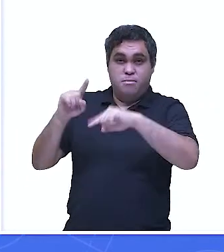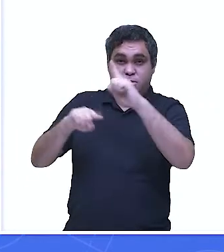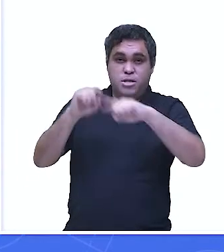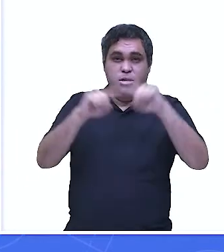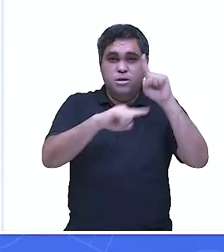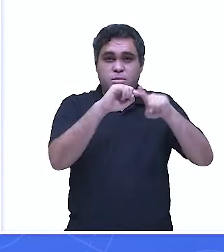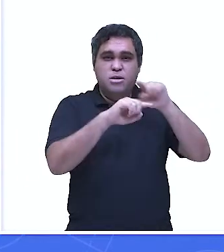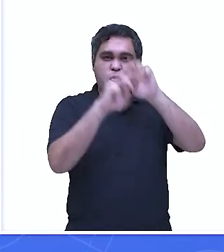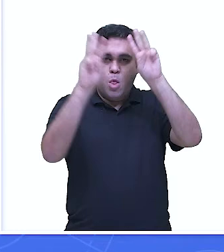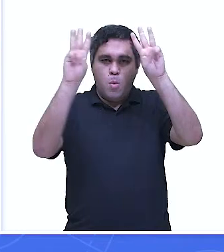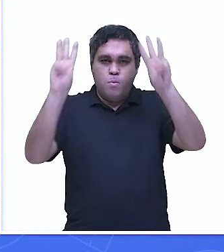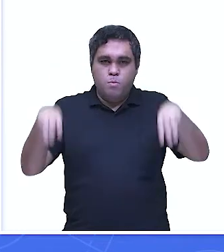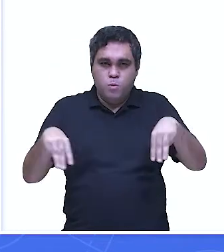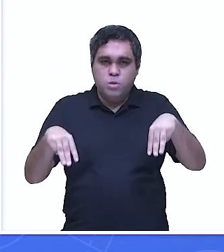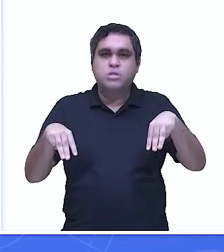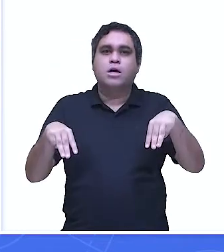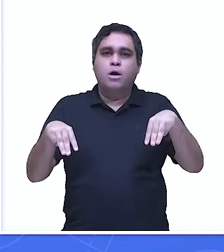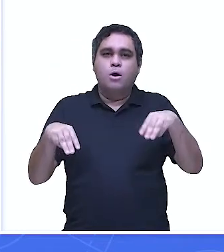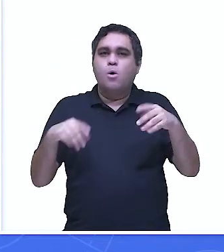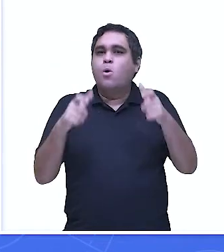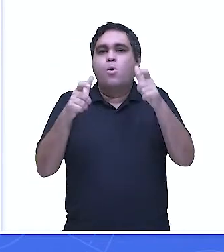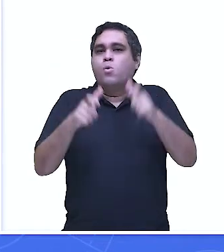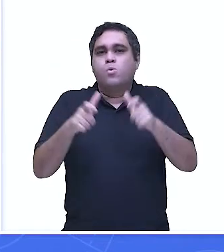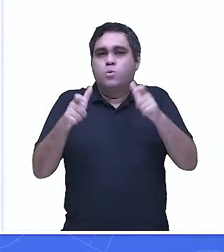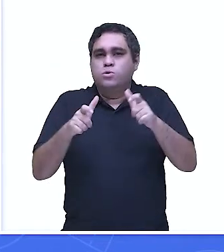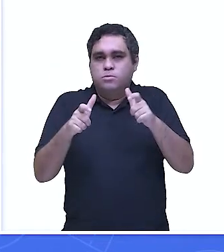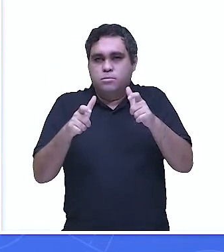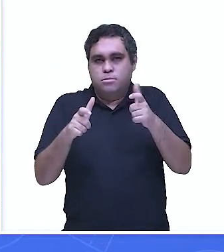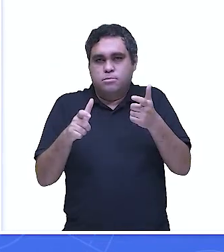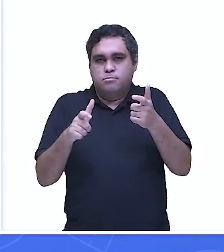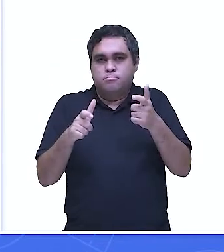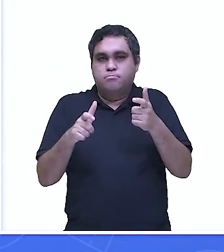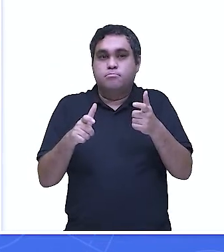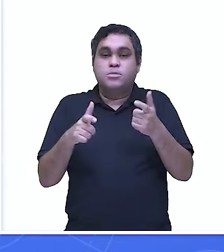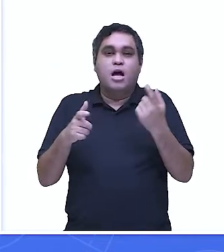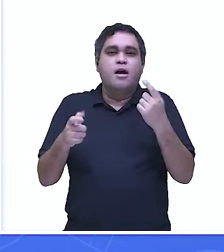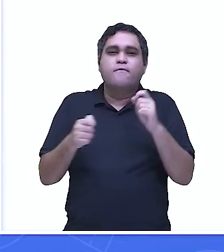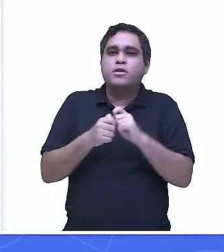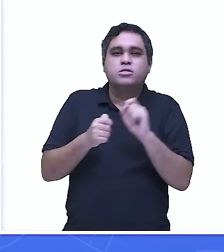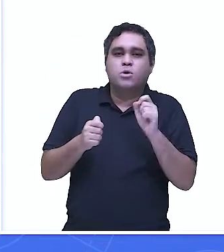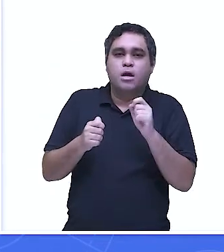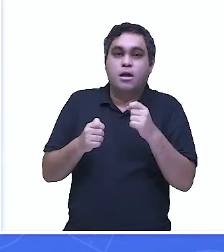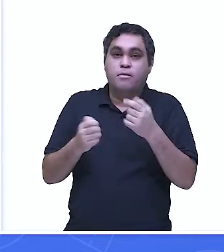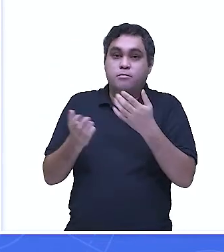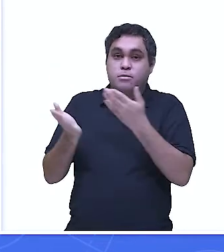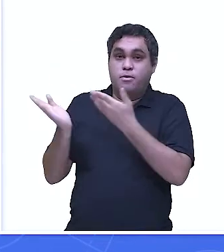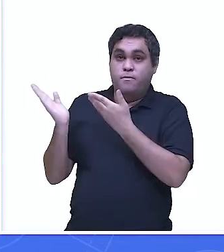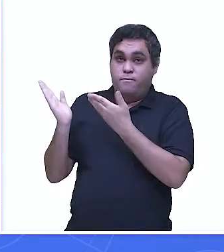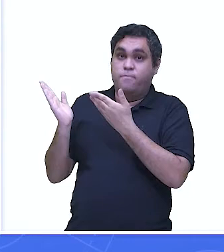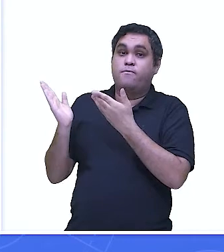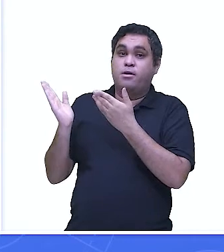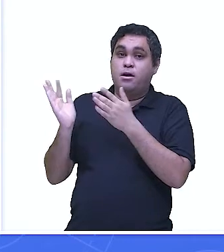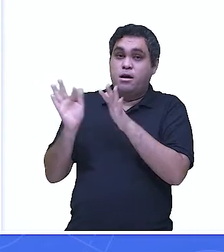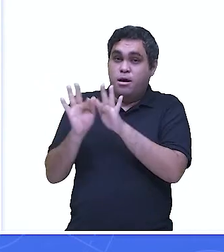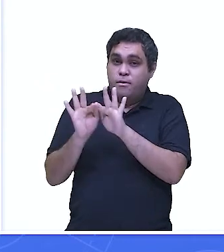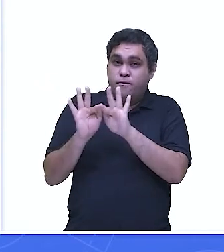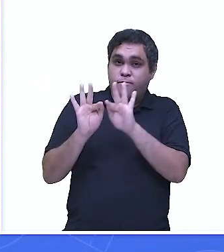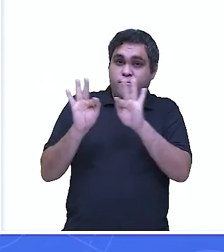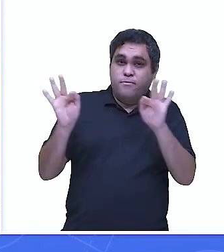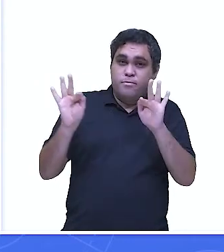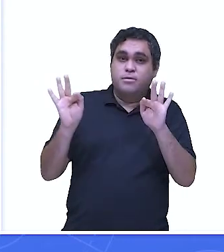na letra A. O que você vai fazer? Com esse conhecimento que você adquiriu hoje, você vai para o texto em busca. Olha aqui,